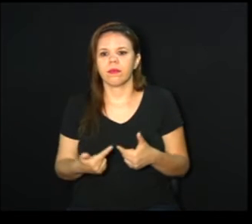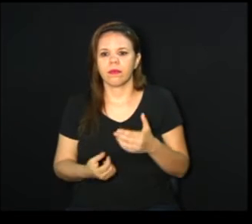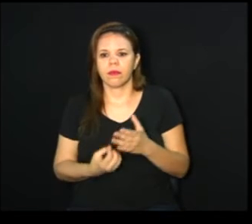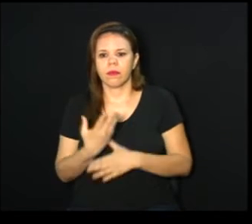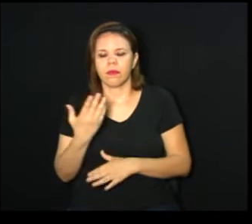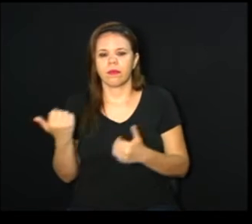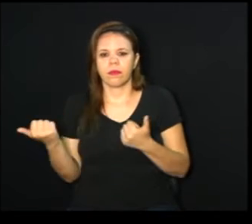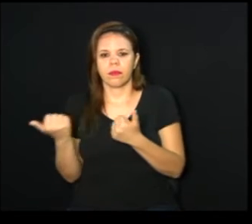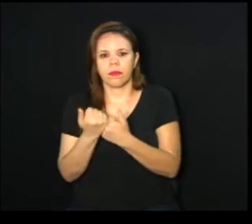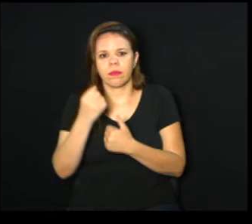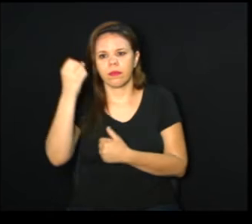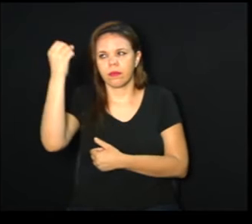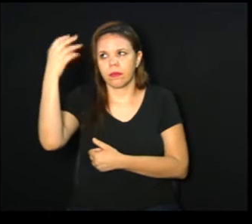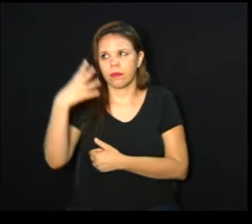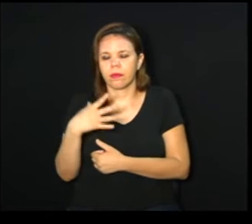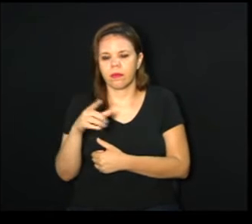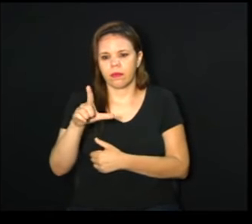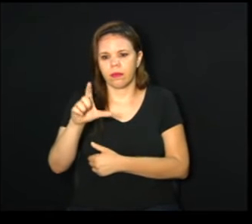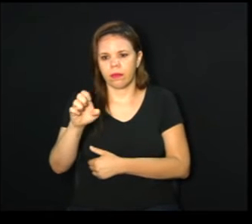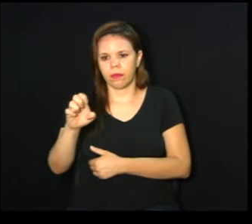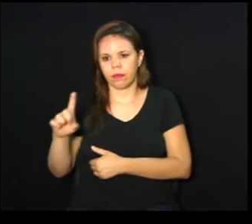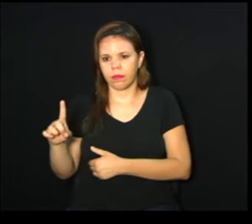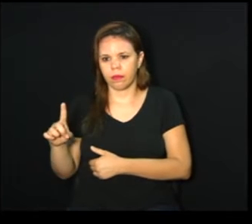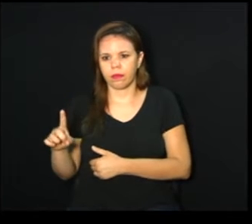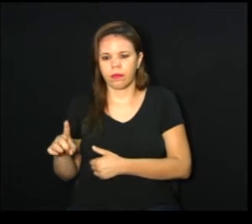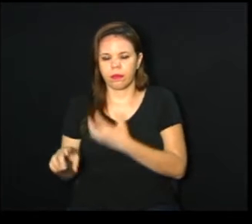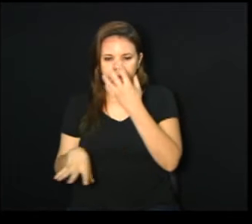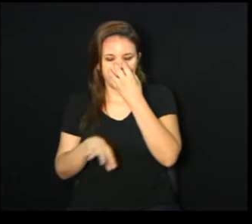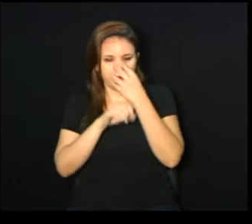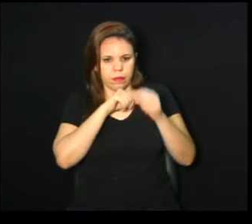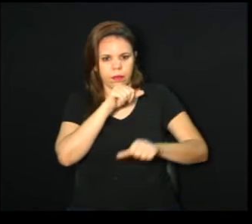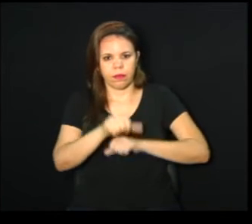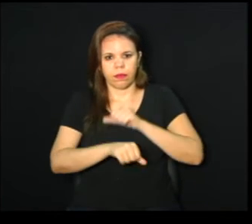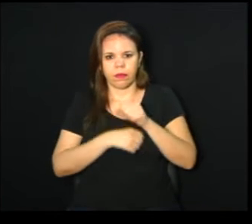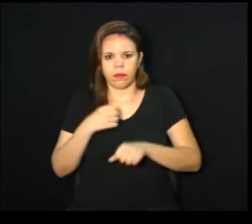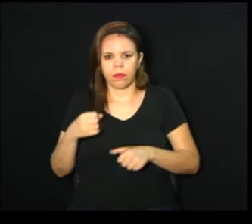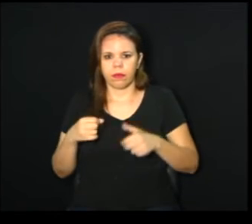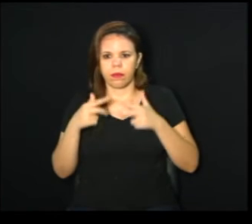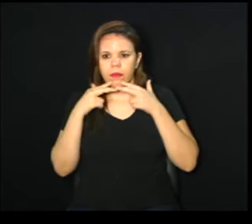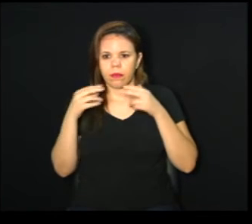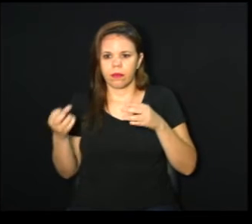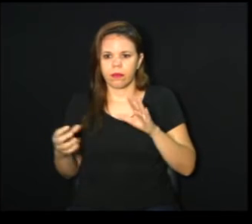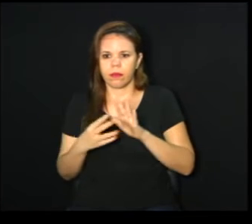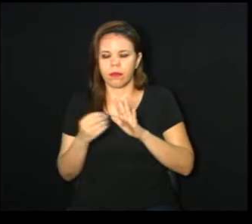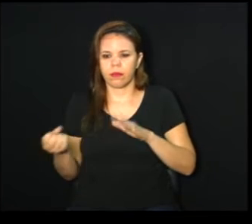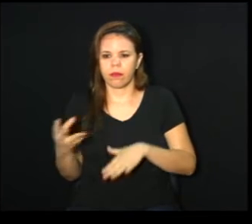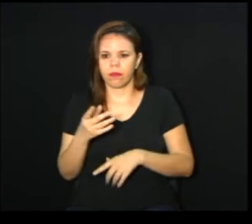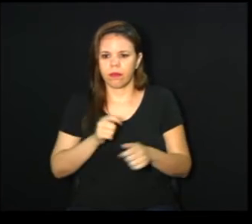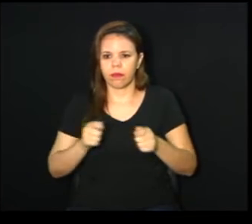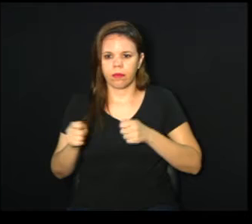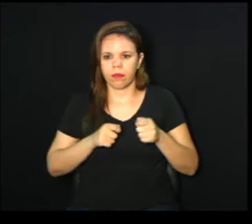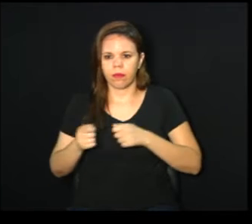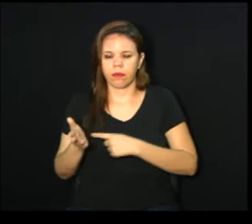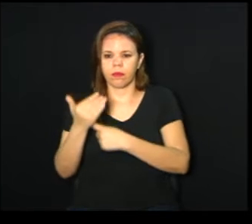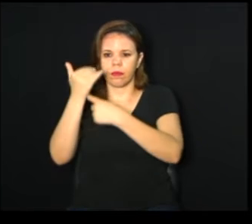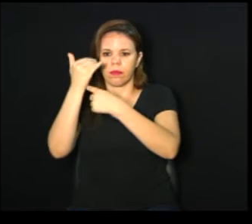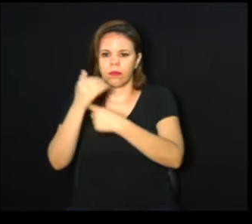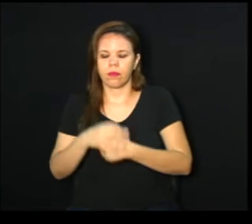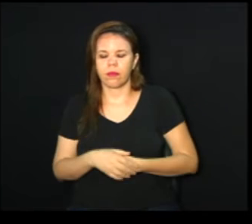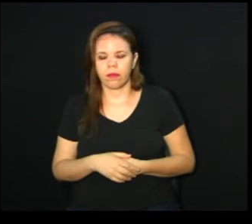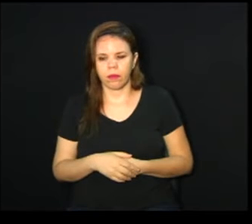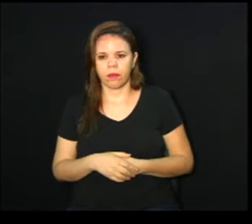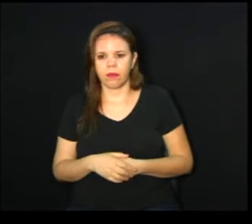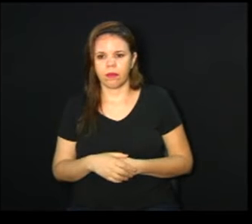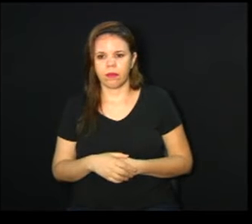substituição de iluminação por LED, a parte de ar-condicionados trocamos por modelos mais econômicos, com tecnologia inverter, e